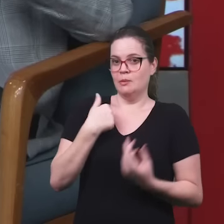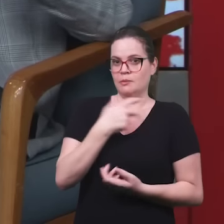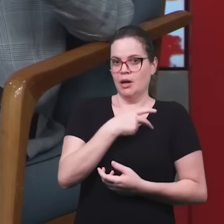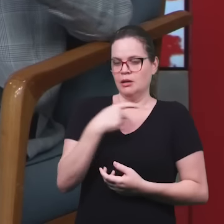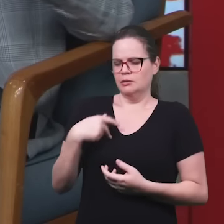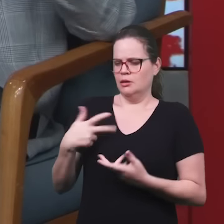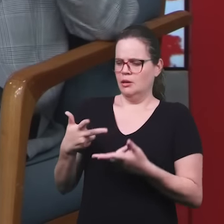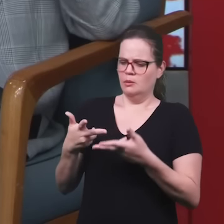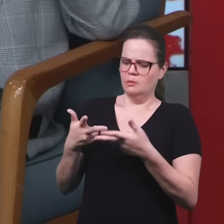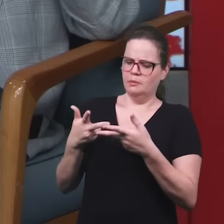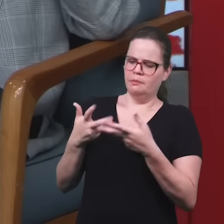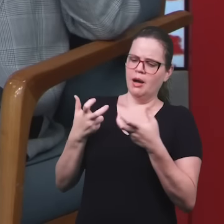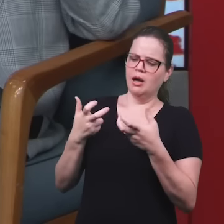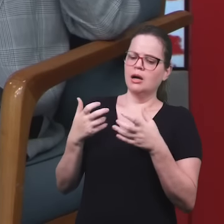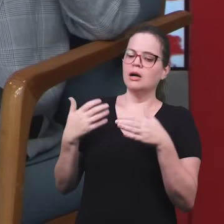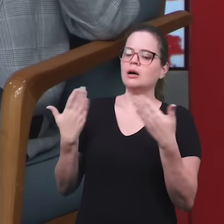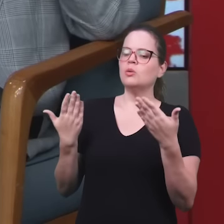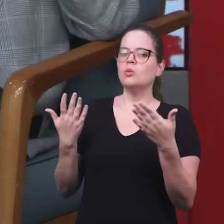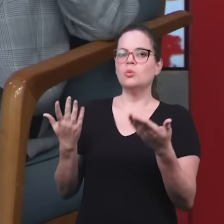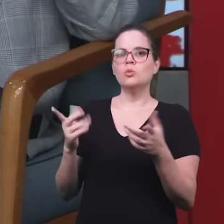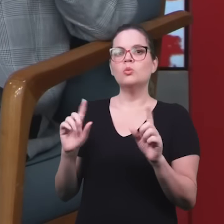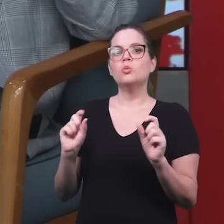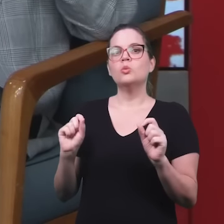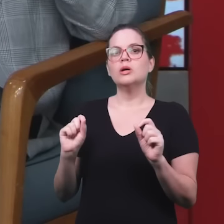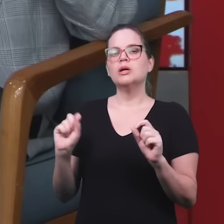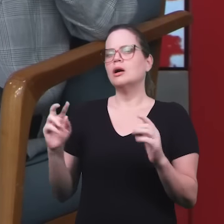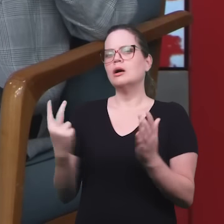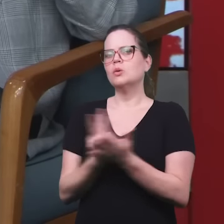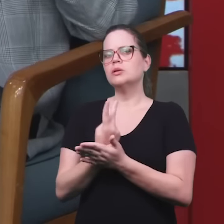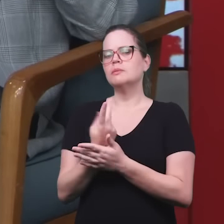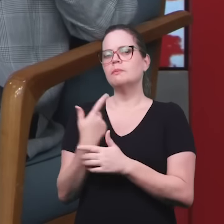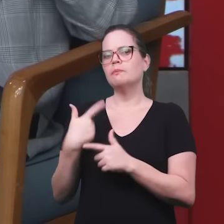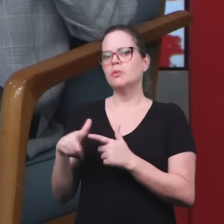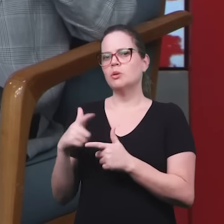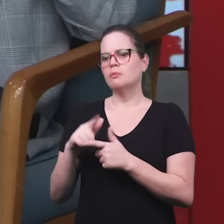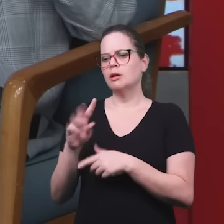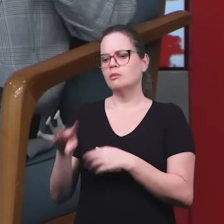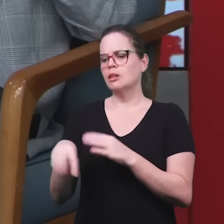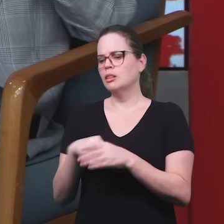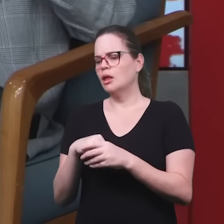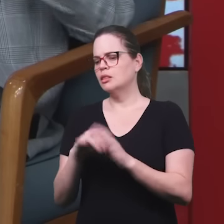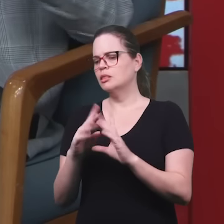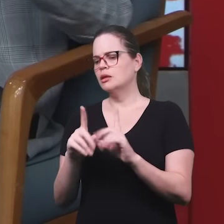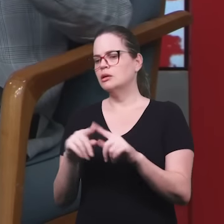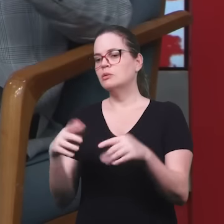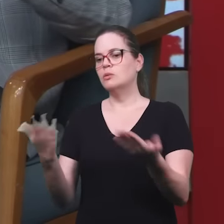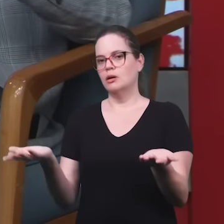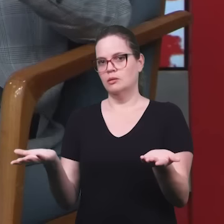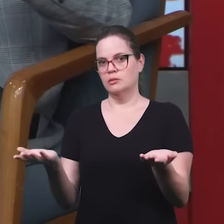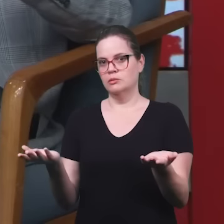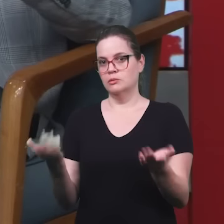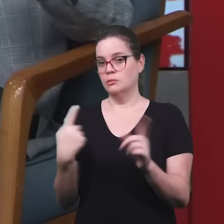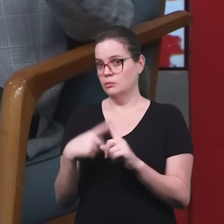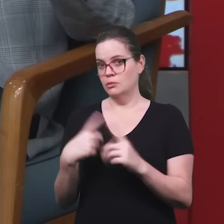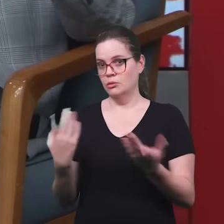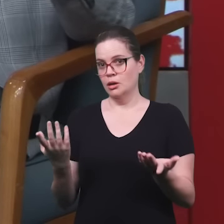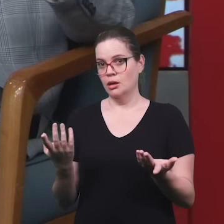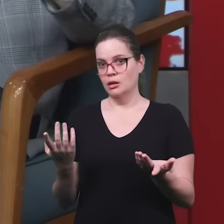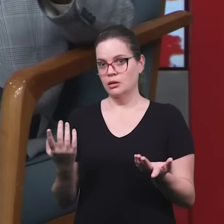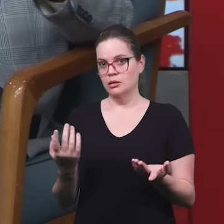igreja, primeiro você tem que localizar os problemas. Por quê? Porque você tem